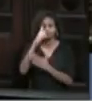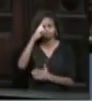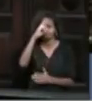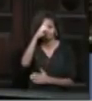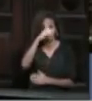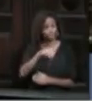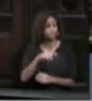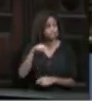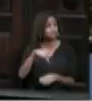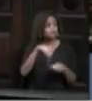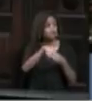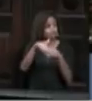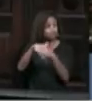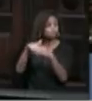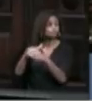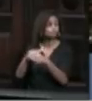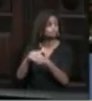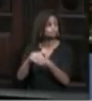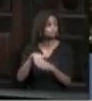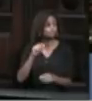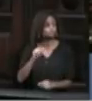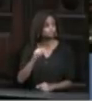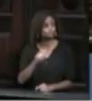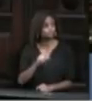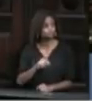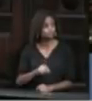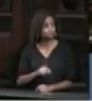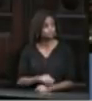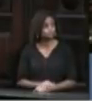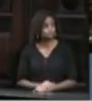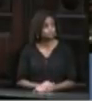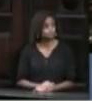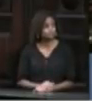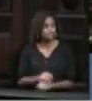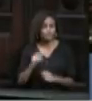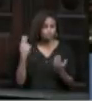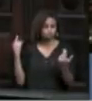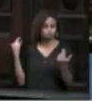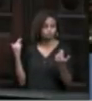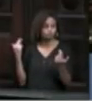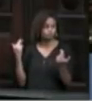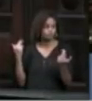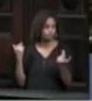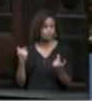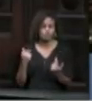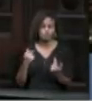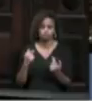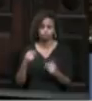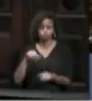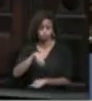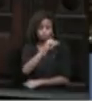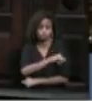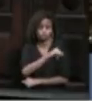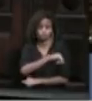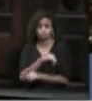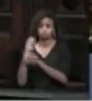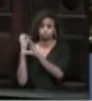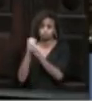essa votação, ela inequivocamente faz referência ao que aconteceu no Rio de Janeiro nos últimos 12 anos. Por